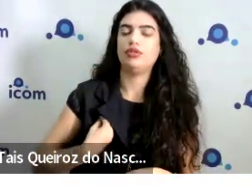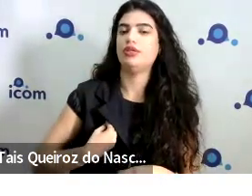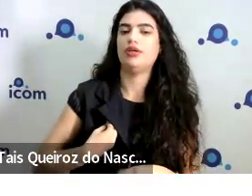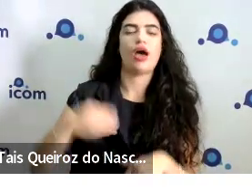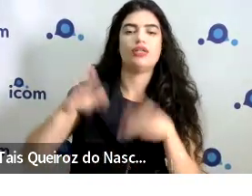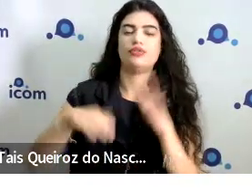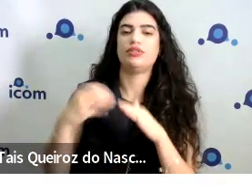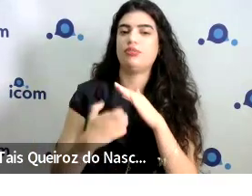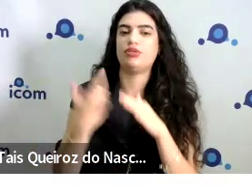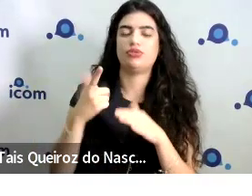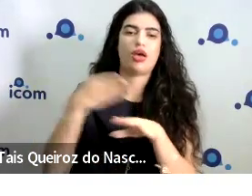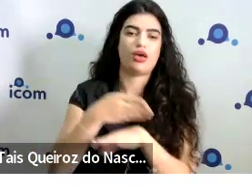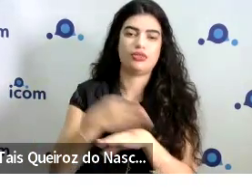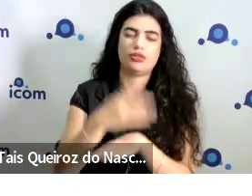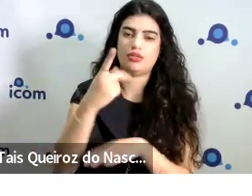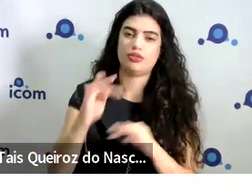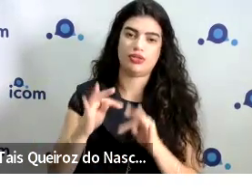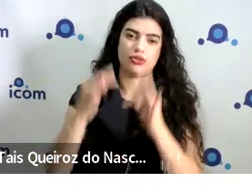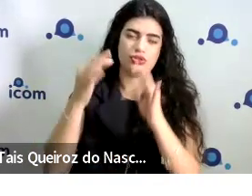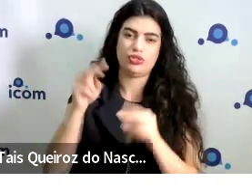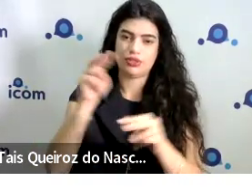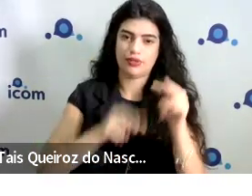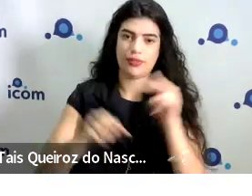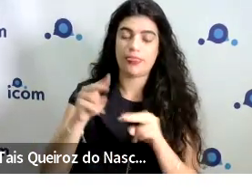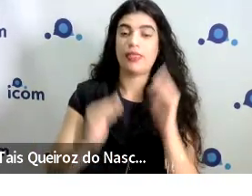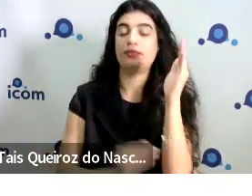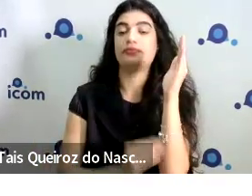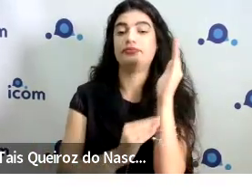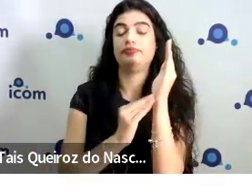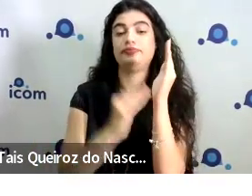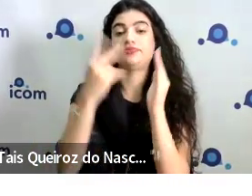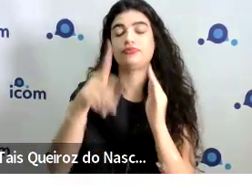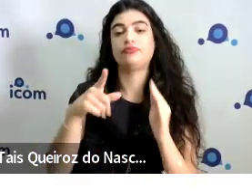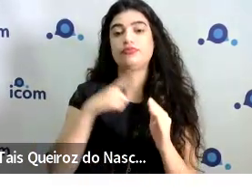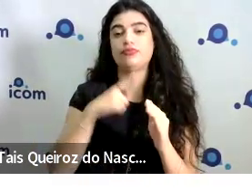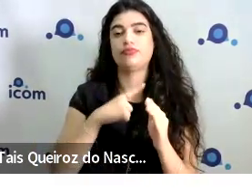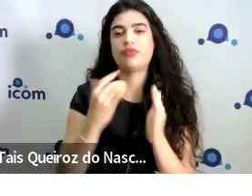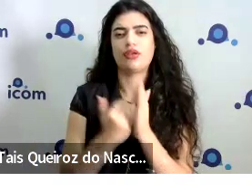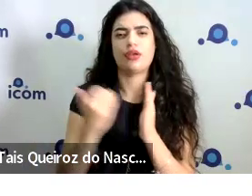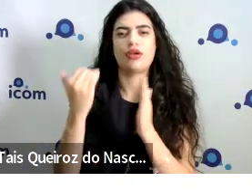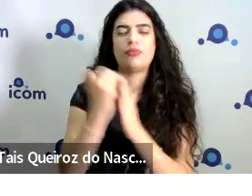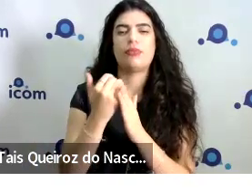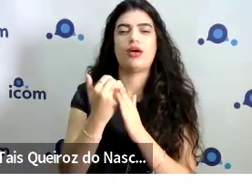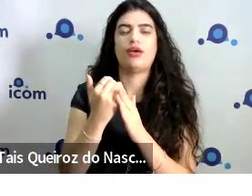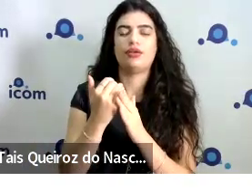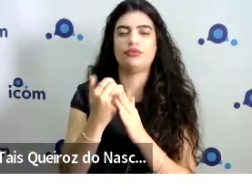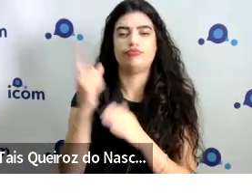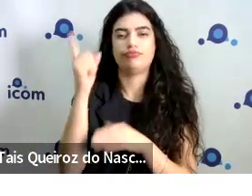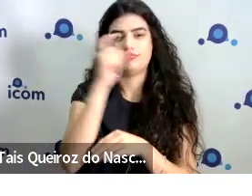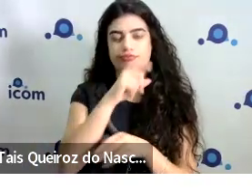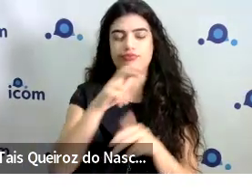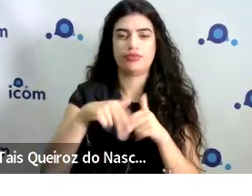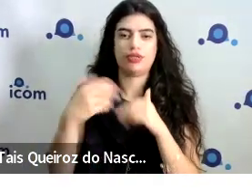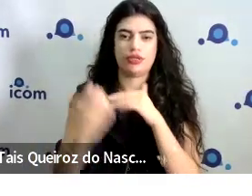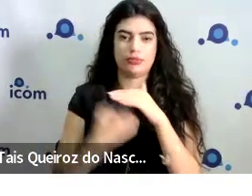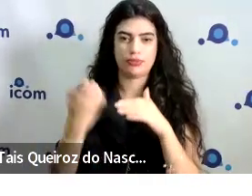para atender a essas regras fiscais. A burocracia, ela é muito mais pesada para as pequenas empresas, porque para